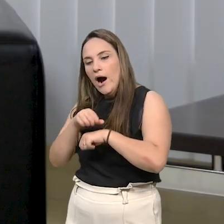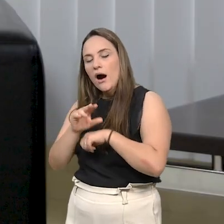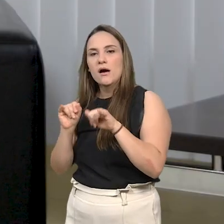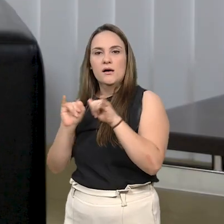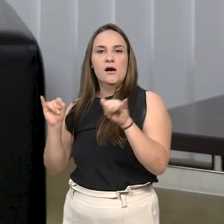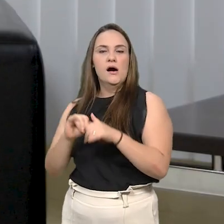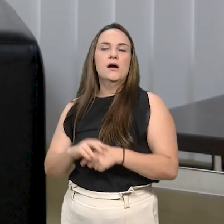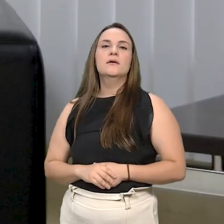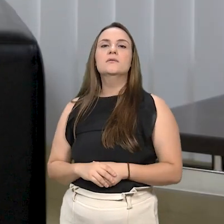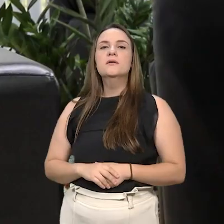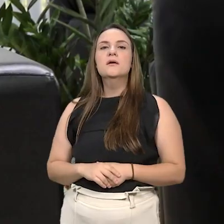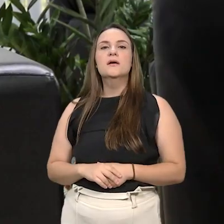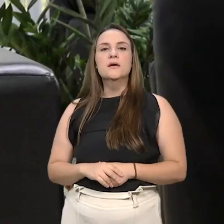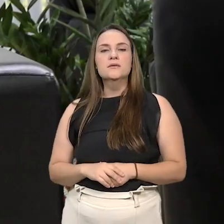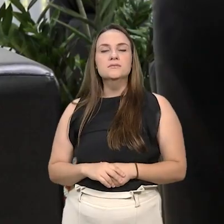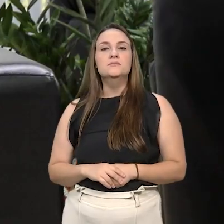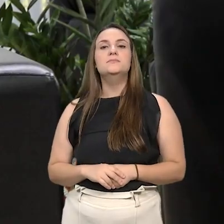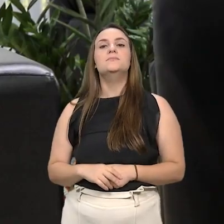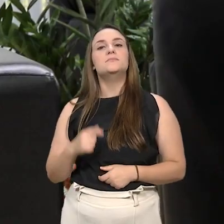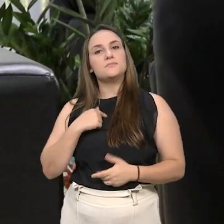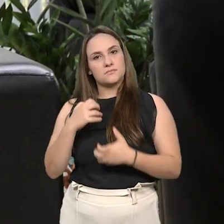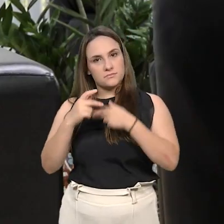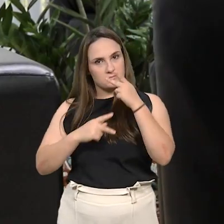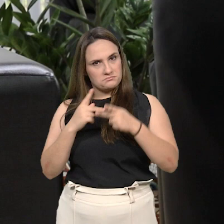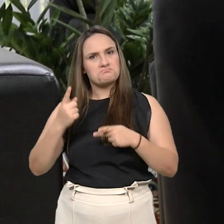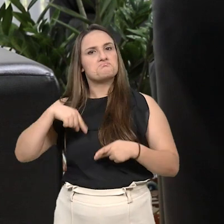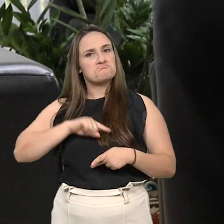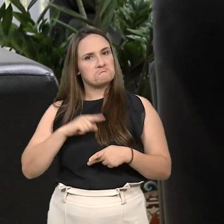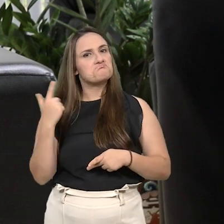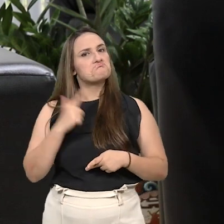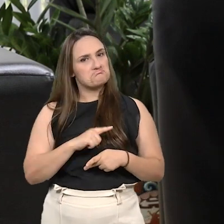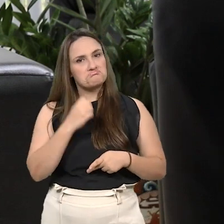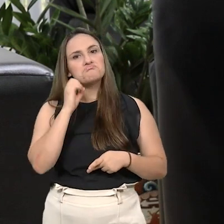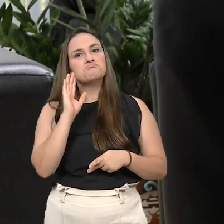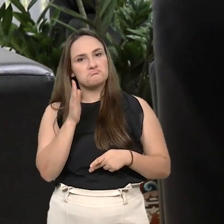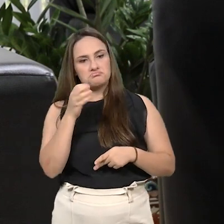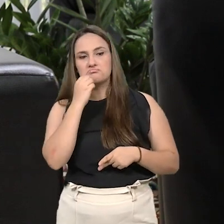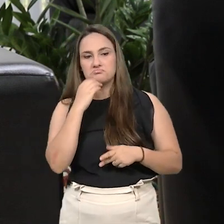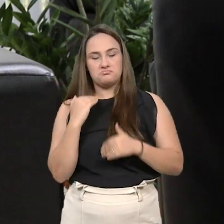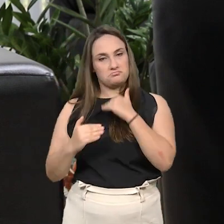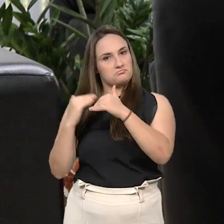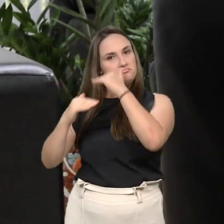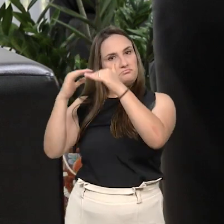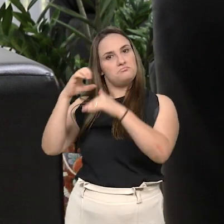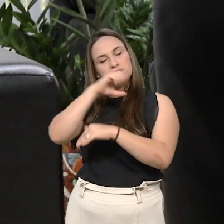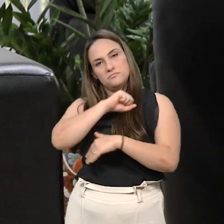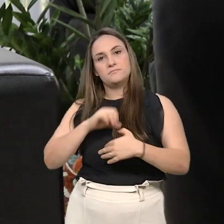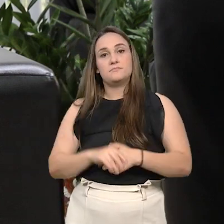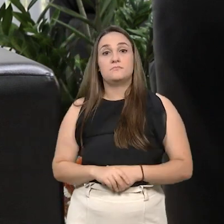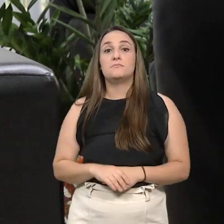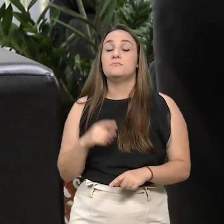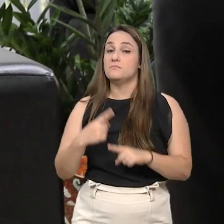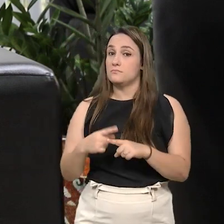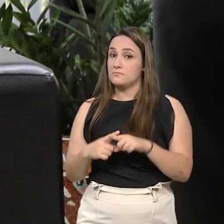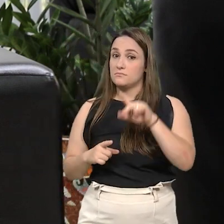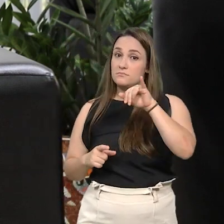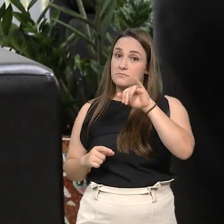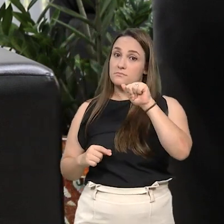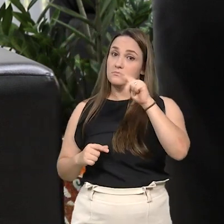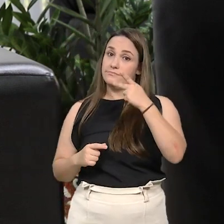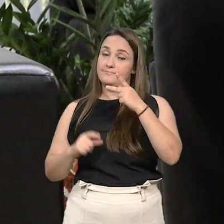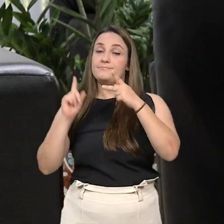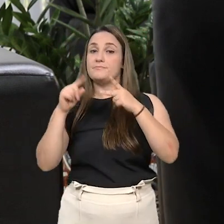isso. E dentro disso, eu posso afirmar que nós já tivemos uma evolução muito grande. Tanto que os IAPs também